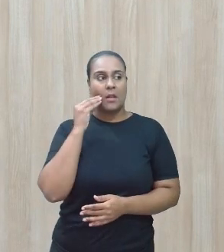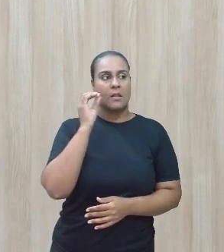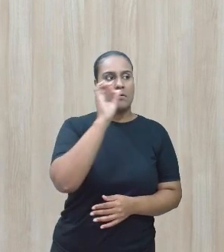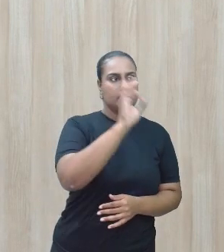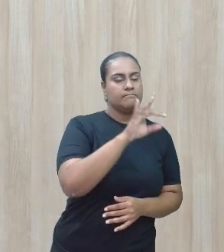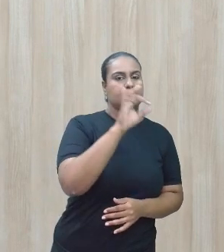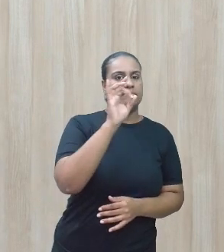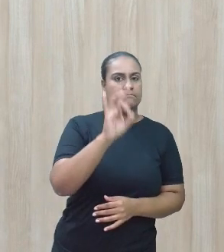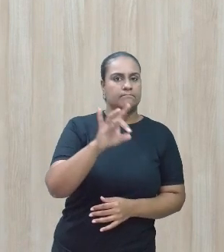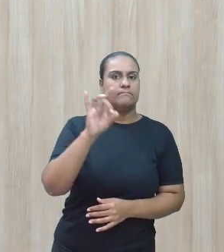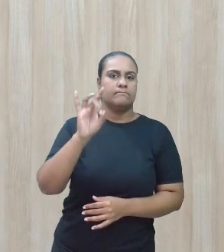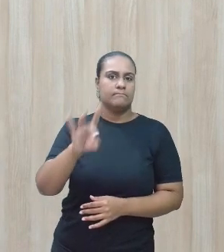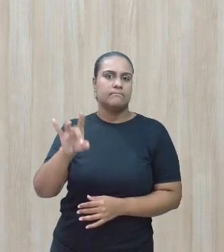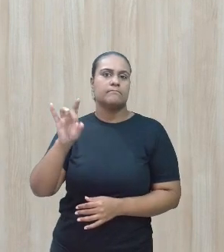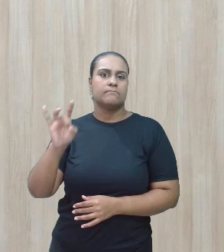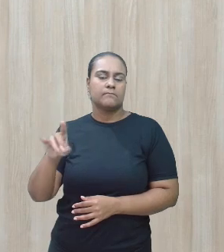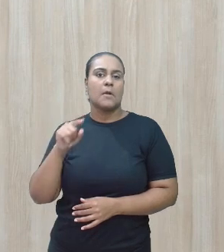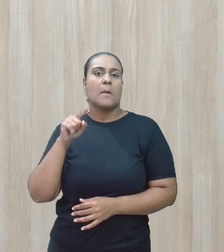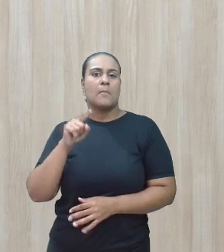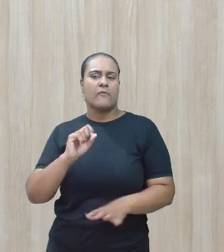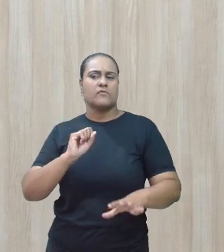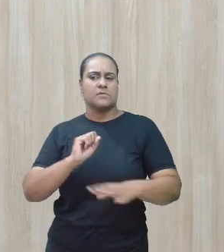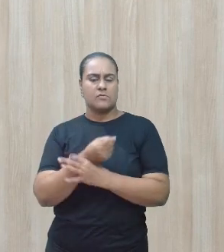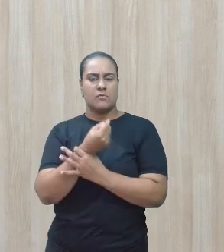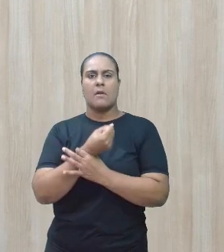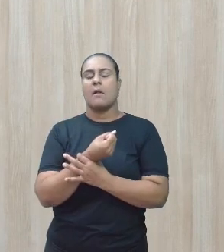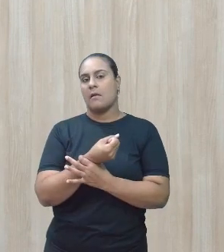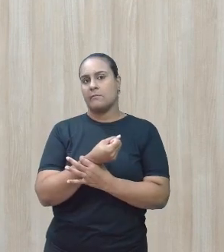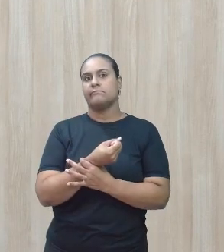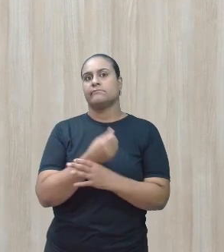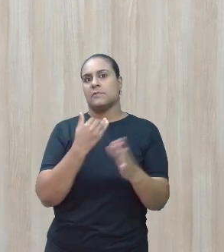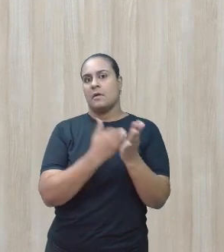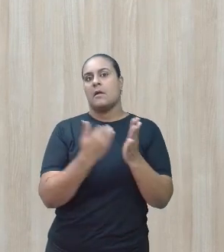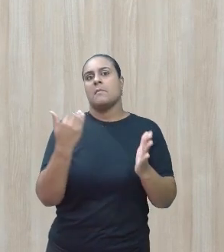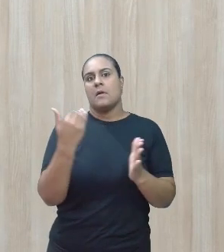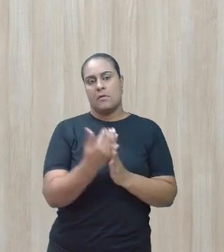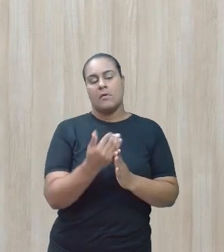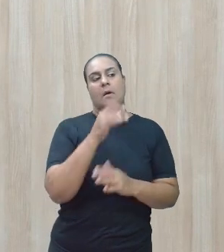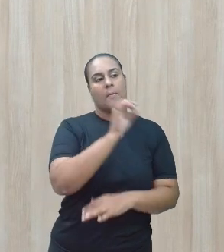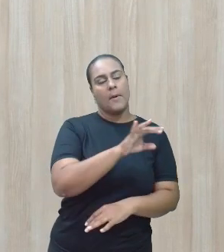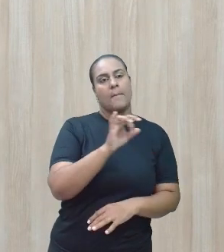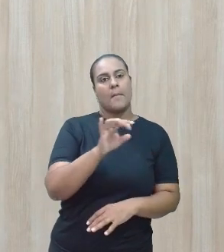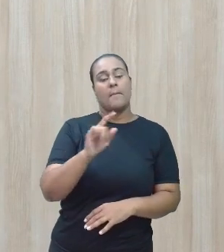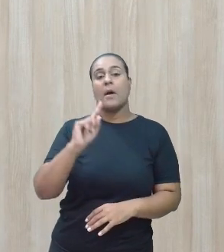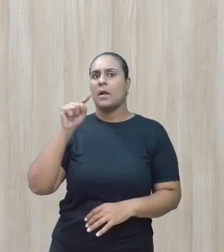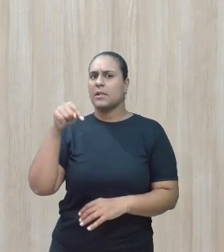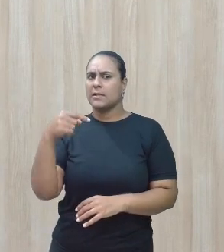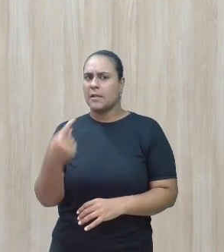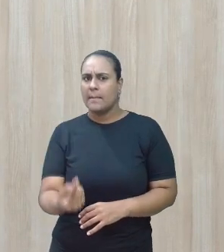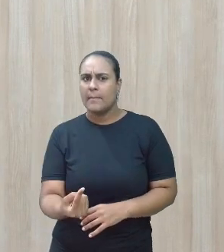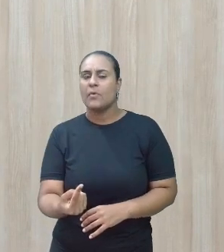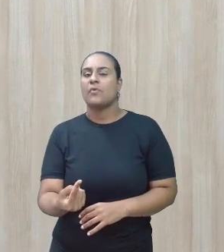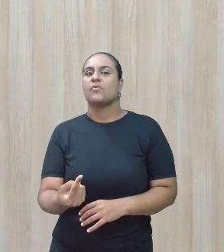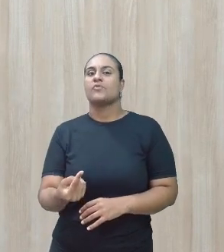1, que você está mais seguro do que é que você leva de um para o próximo, e depois você tenta dar os saltos, que é quando você vai